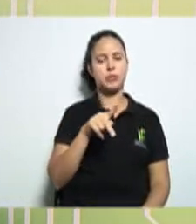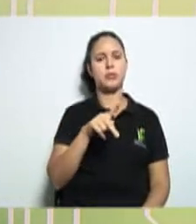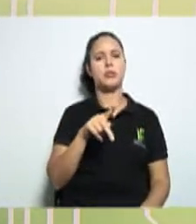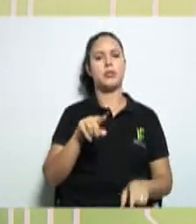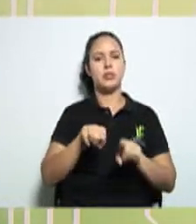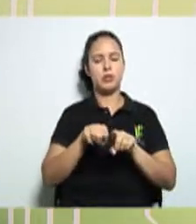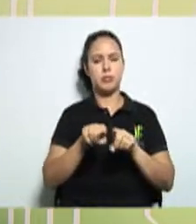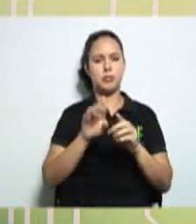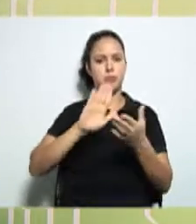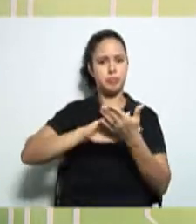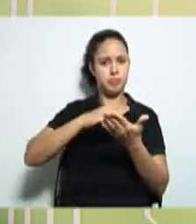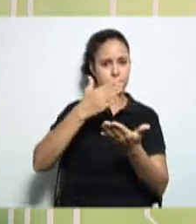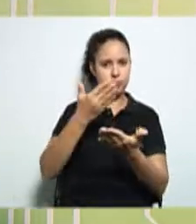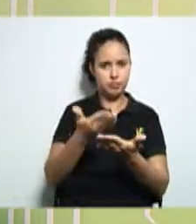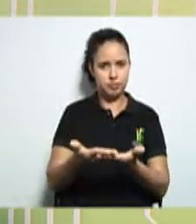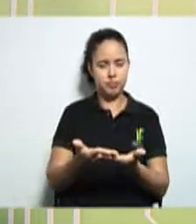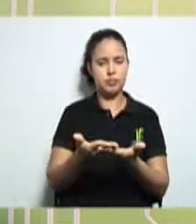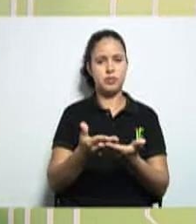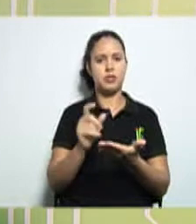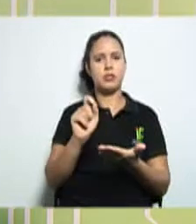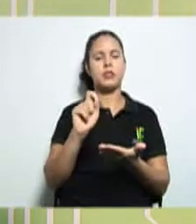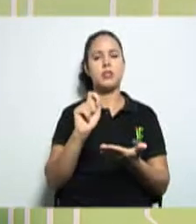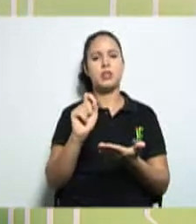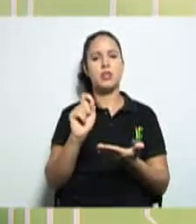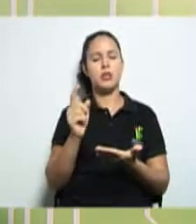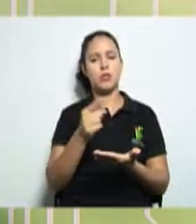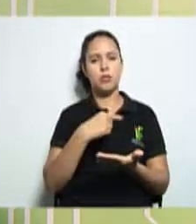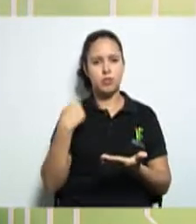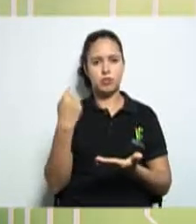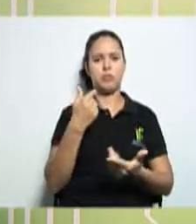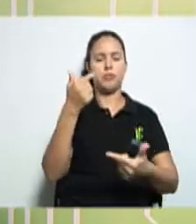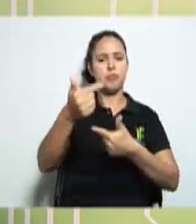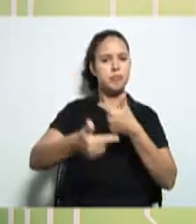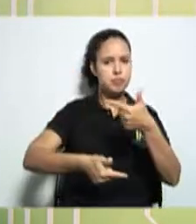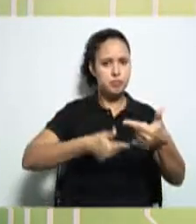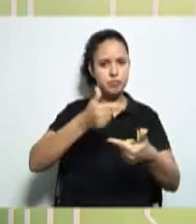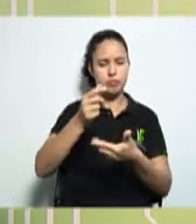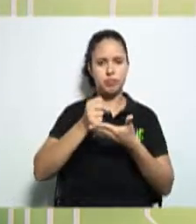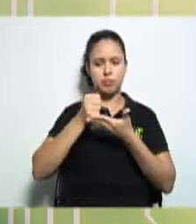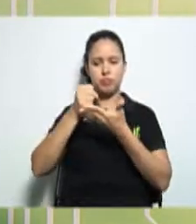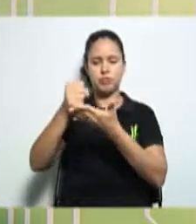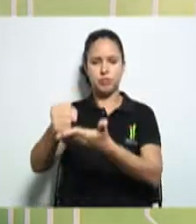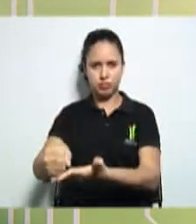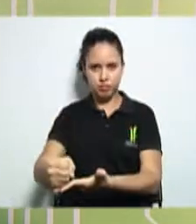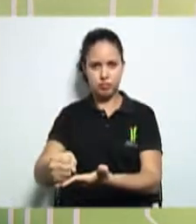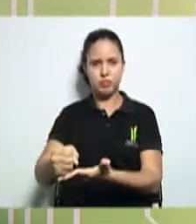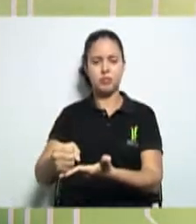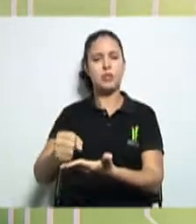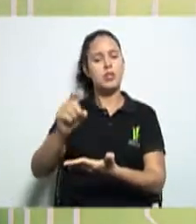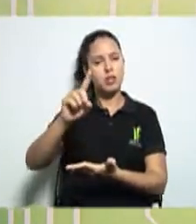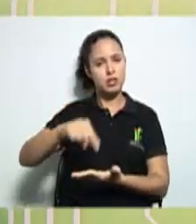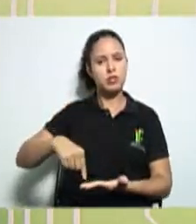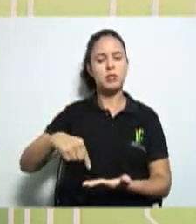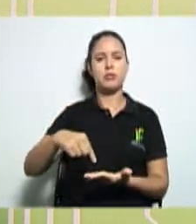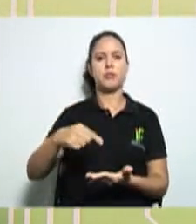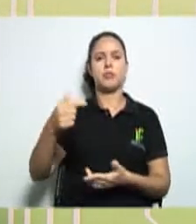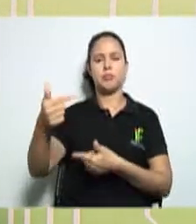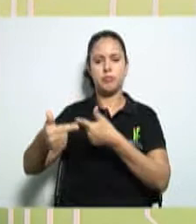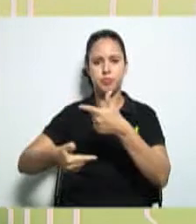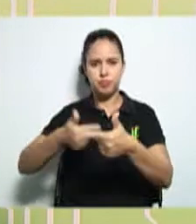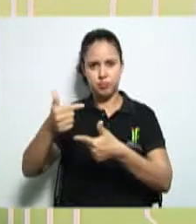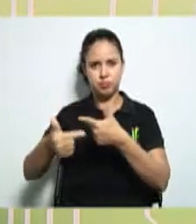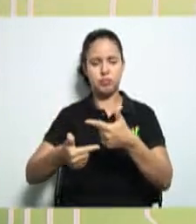a interpretação em Libras, nós estamos prestando um serviço. Nós estamos aqui como prestadores de serviço. Nós